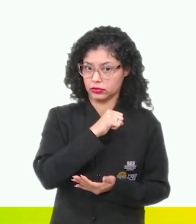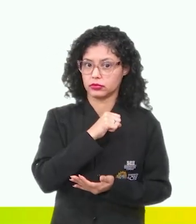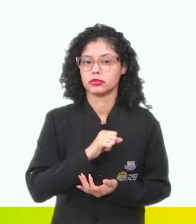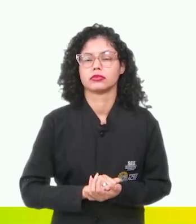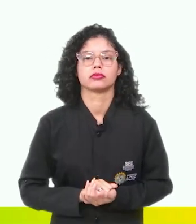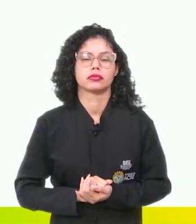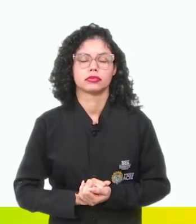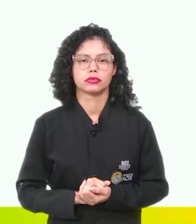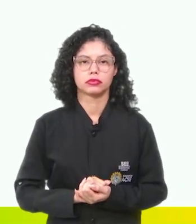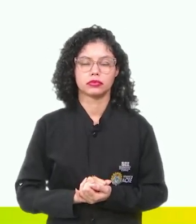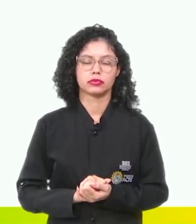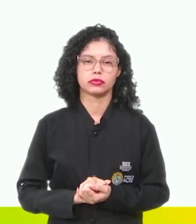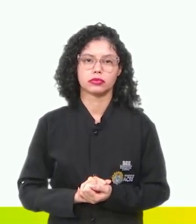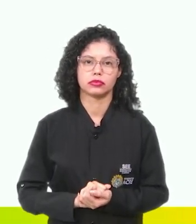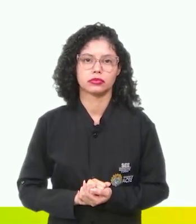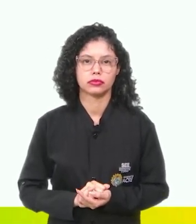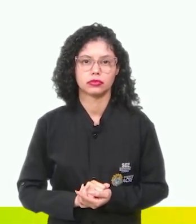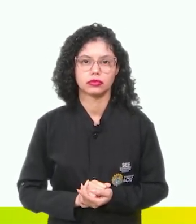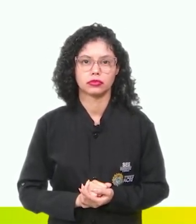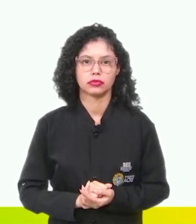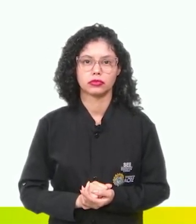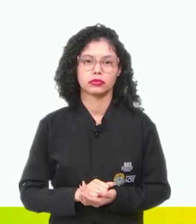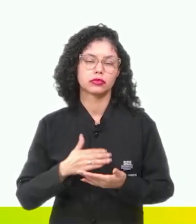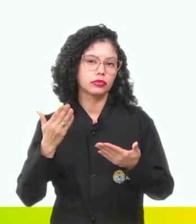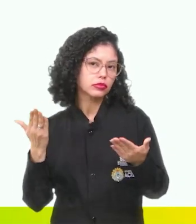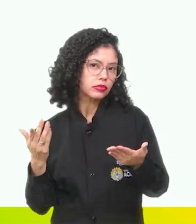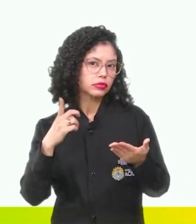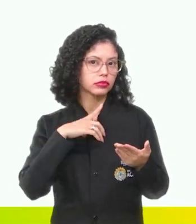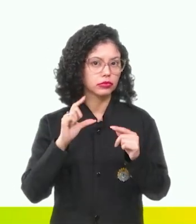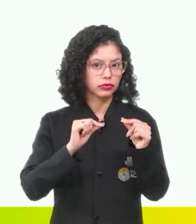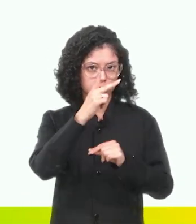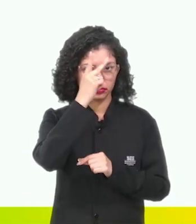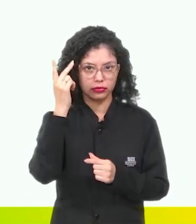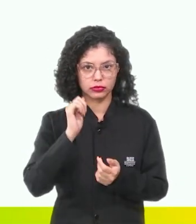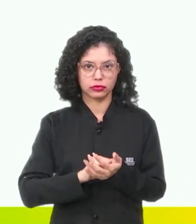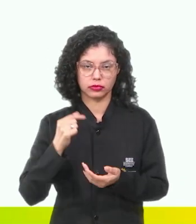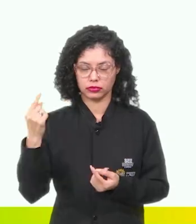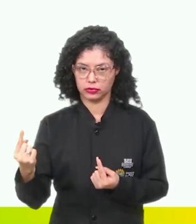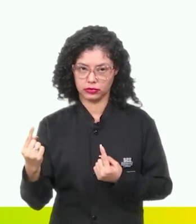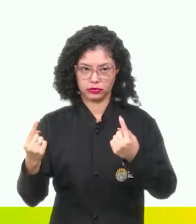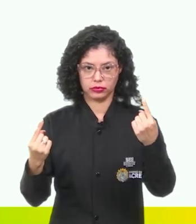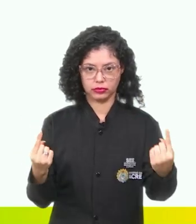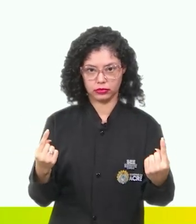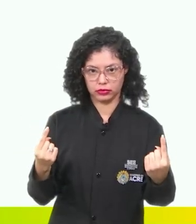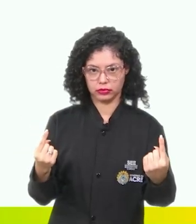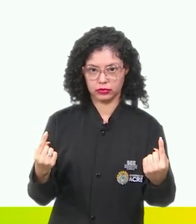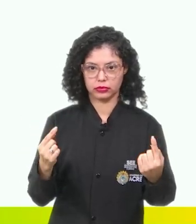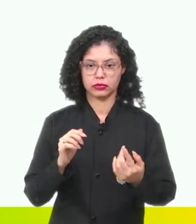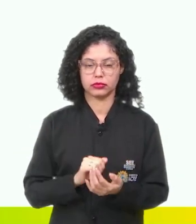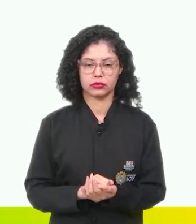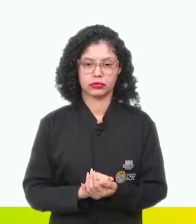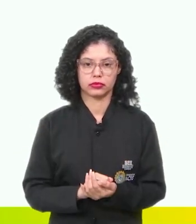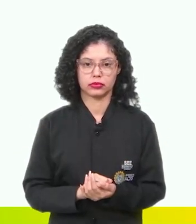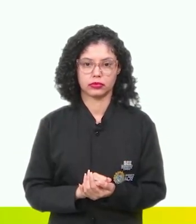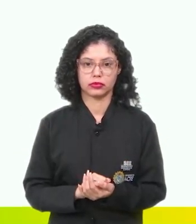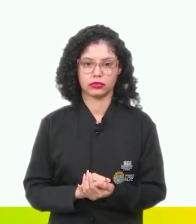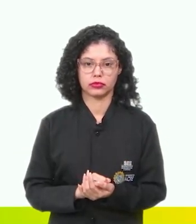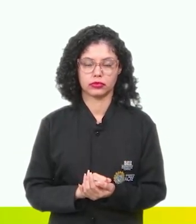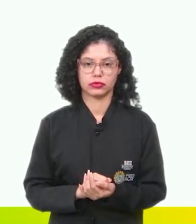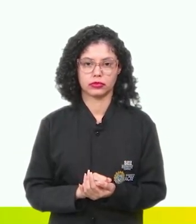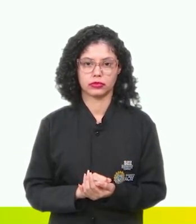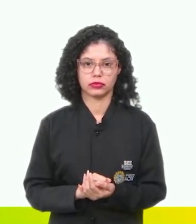pessoal? Então, vamos lá, pessoal. Eu vou pegar esse Vzão, Vzinho, olha só,